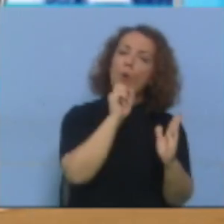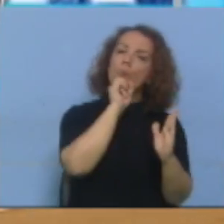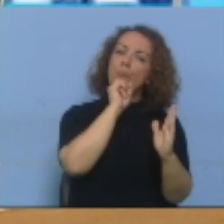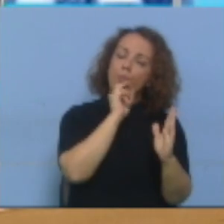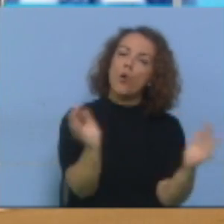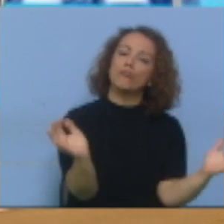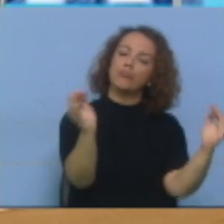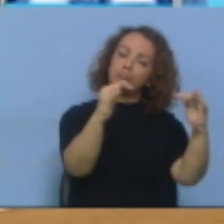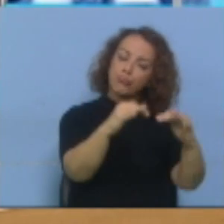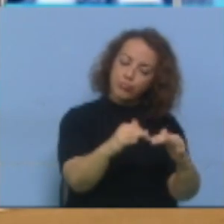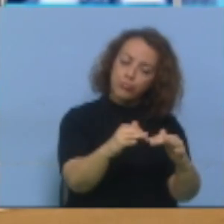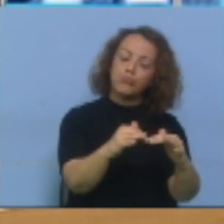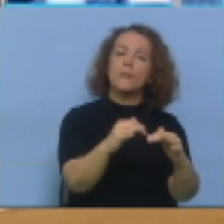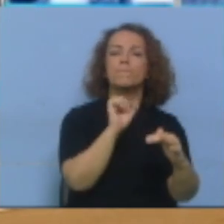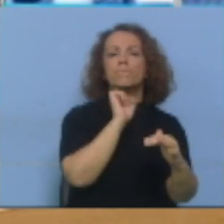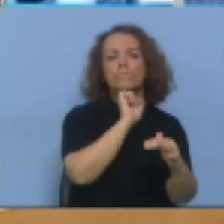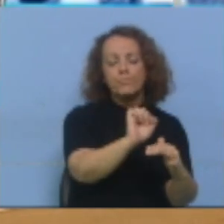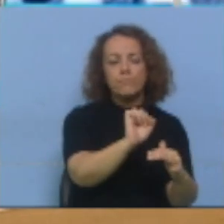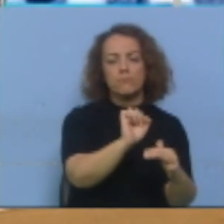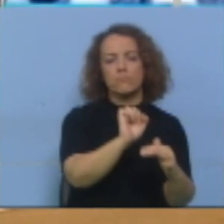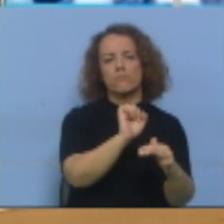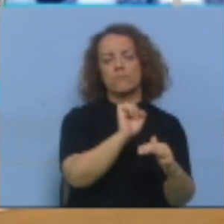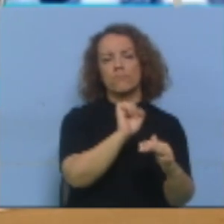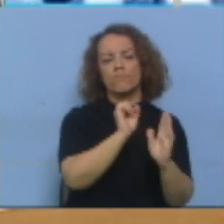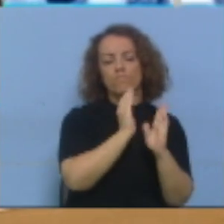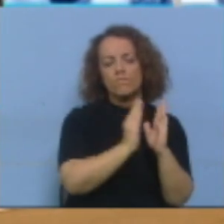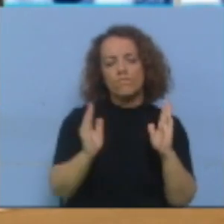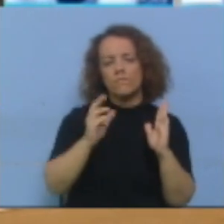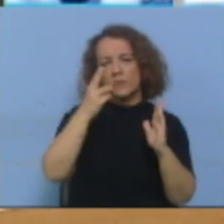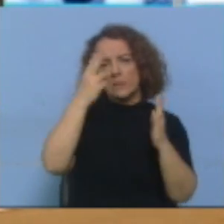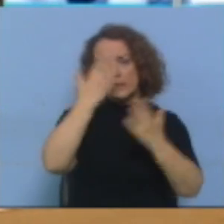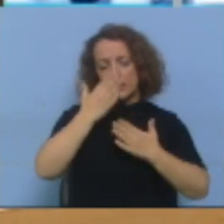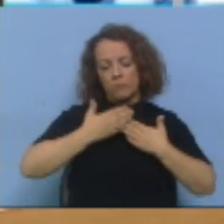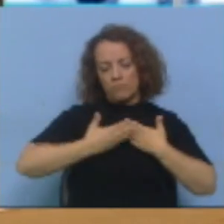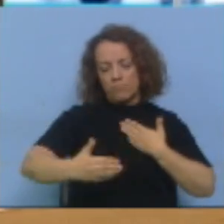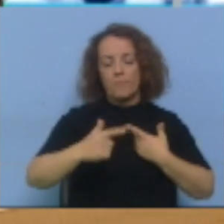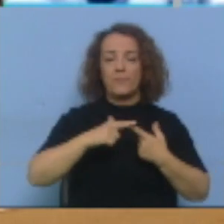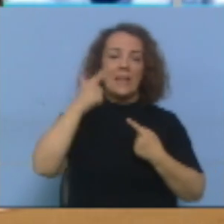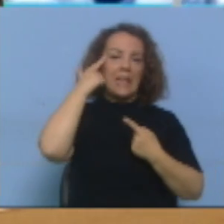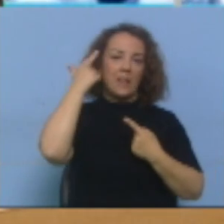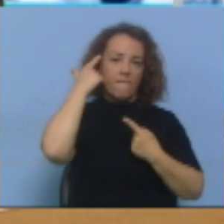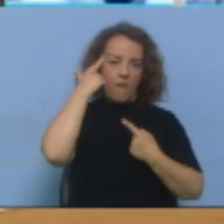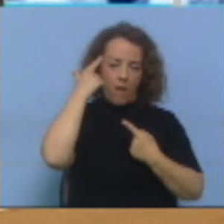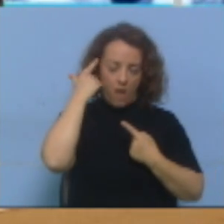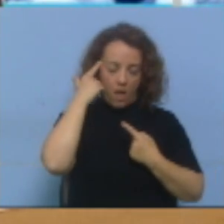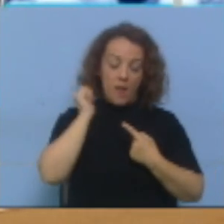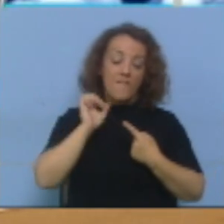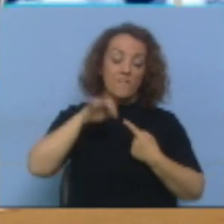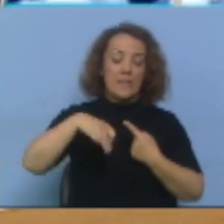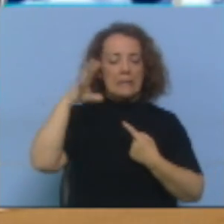para celebrar os vários momentos do Tríduo Pascal. Na Quinta-feira Santa, no final do